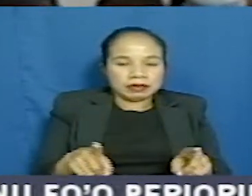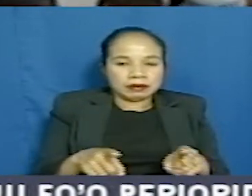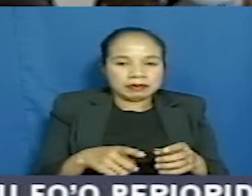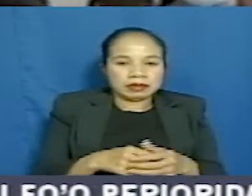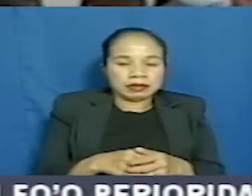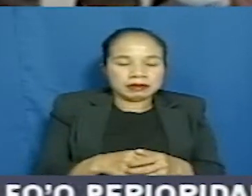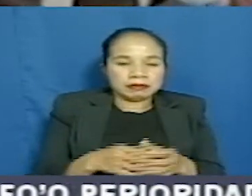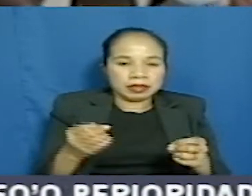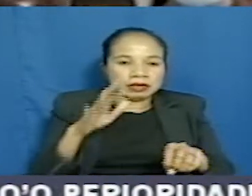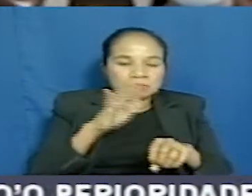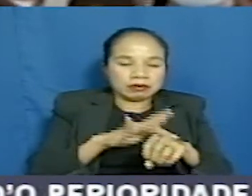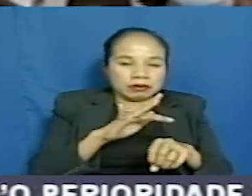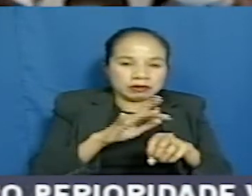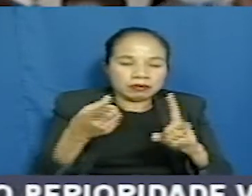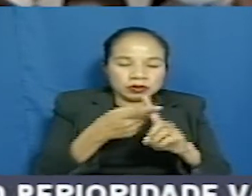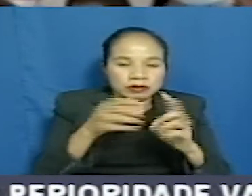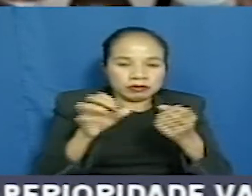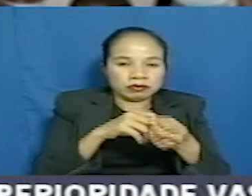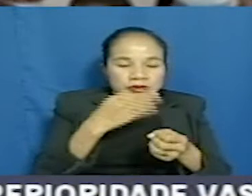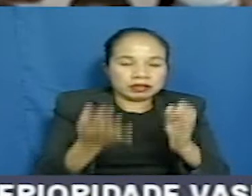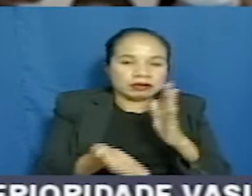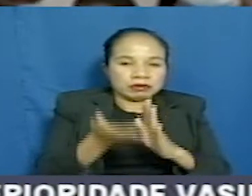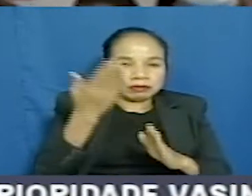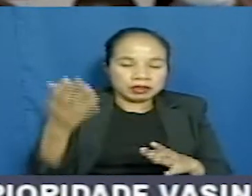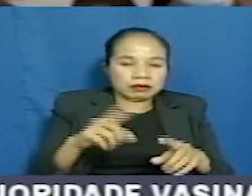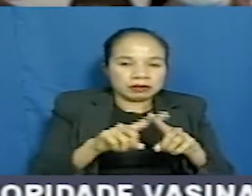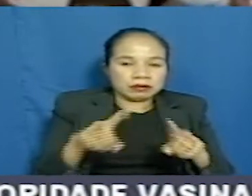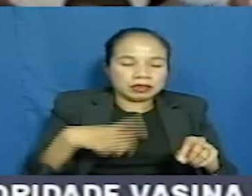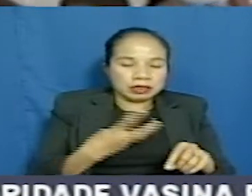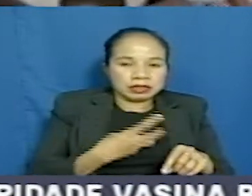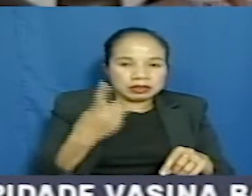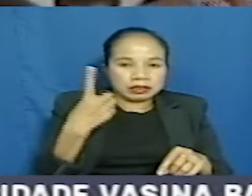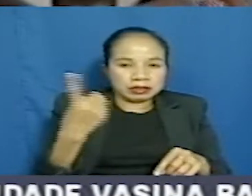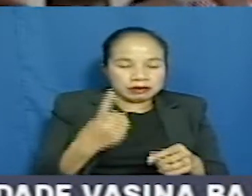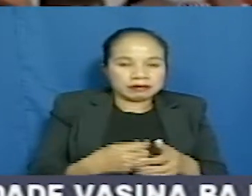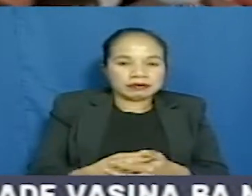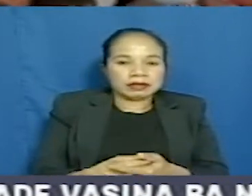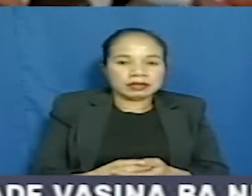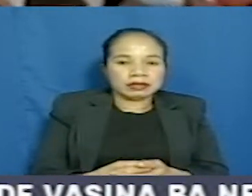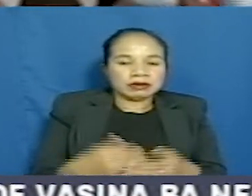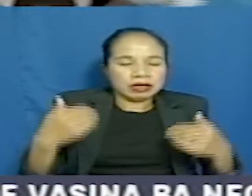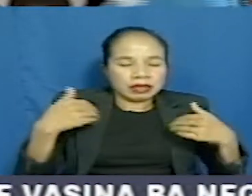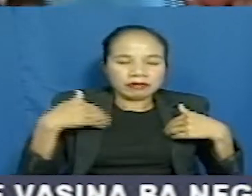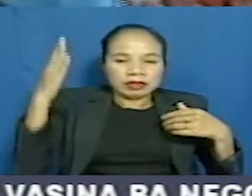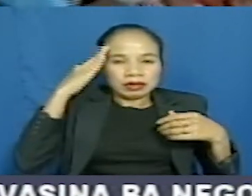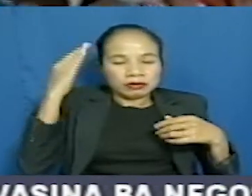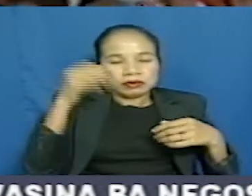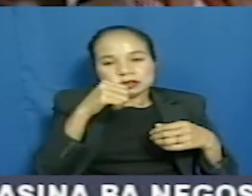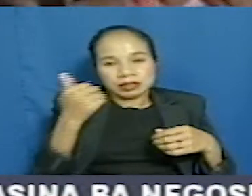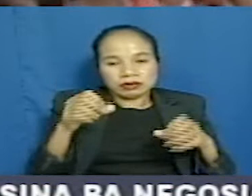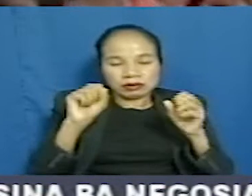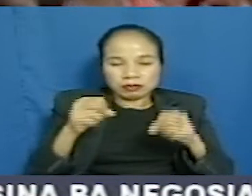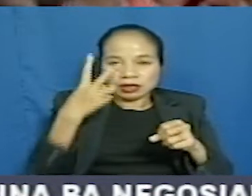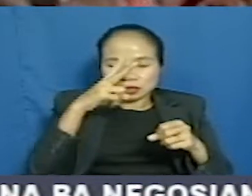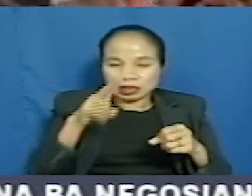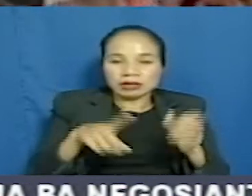positivo Covid-19, né? Sabe bem, então, isso é na fato, já nem a carta bela de agora. Ou eu falei meu selo para tu bele haré, para tu